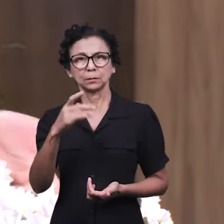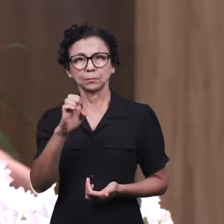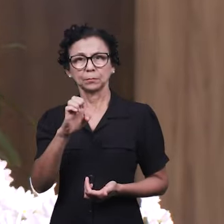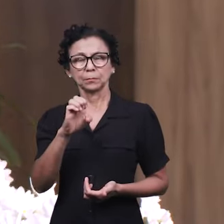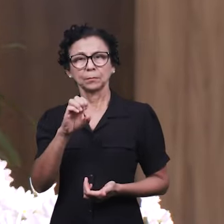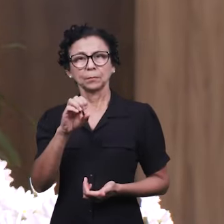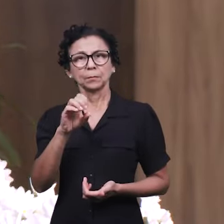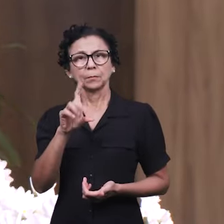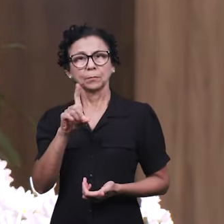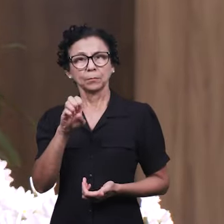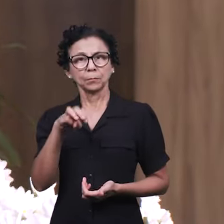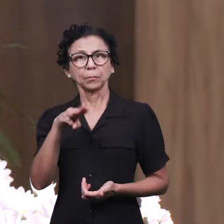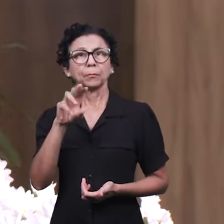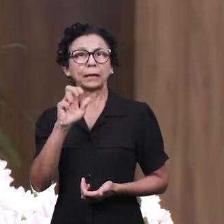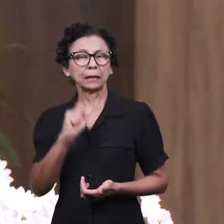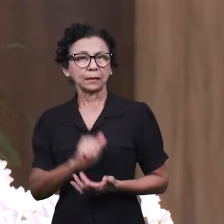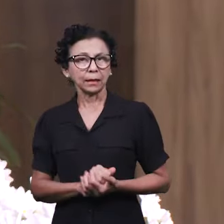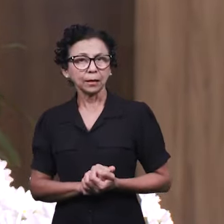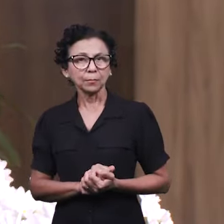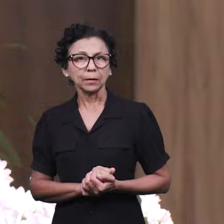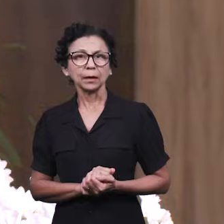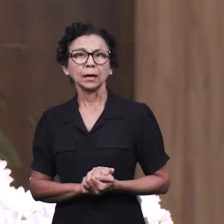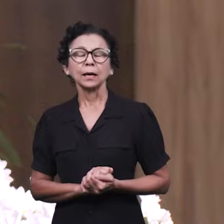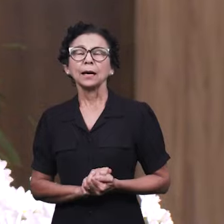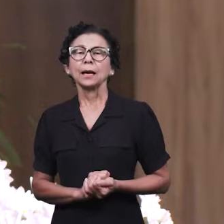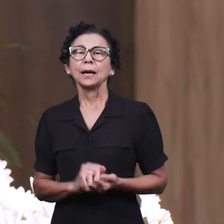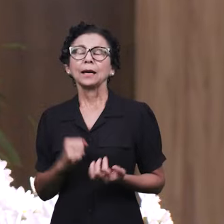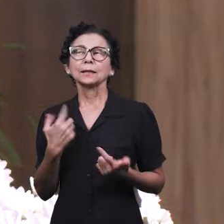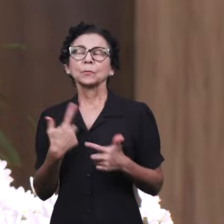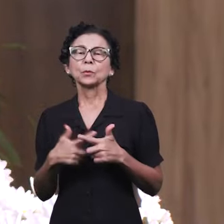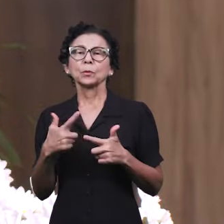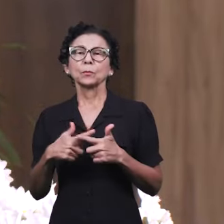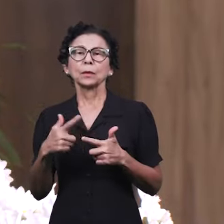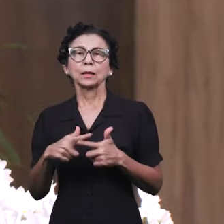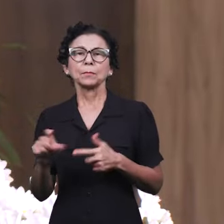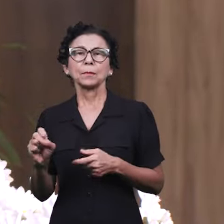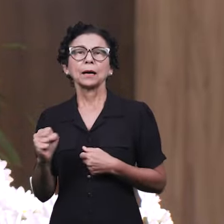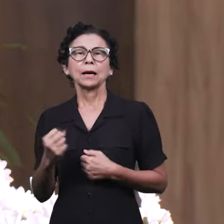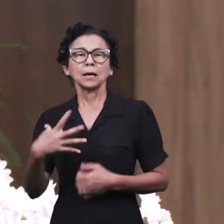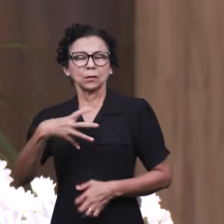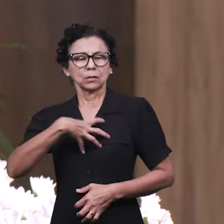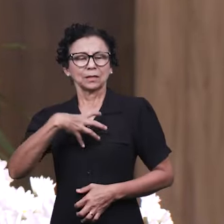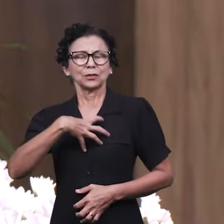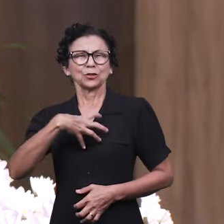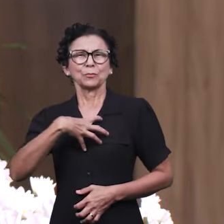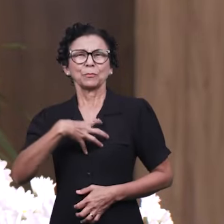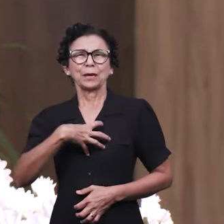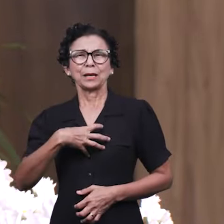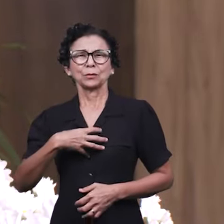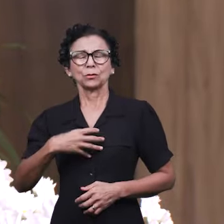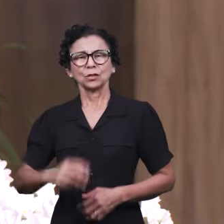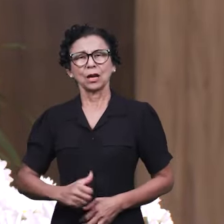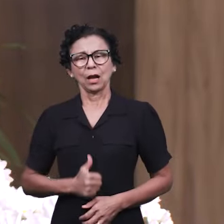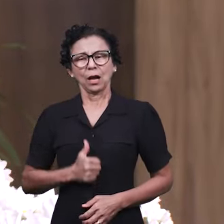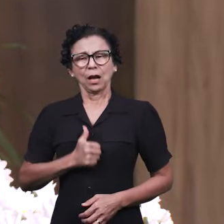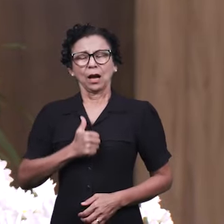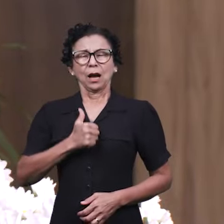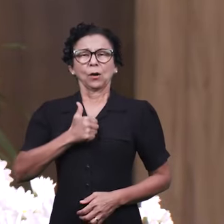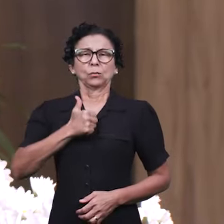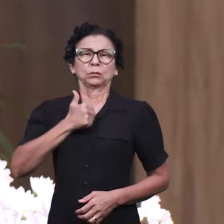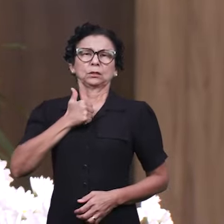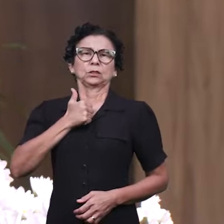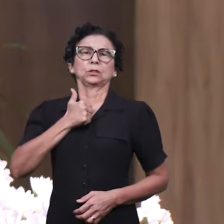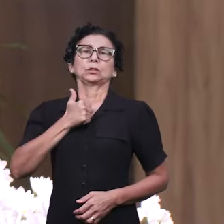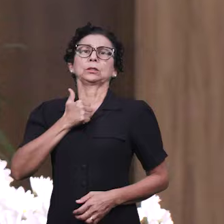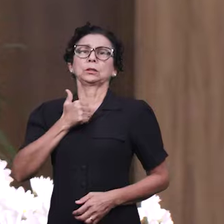físicas ela também afeta uma parte muito importante que é emocional a relacionada à autoestima Além disso pode afetar de forma